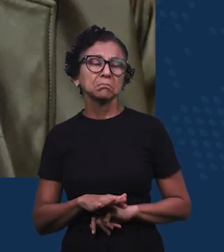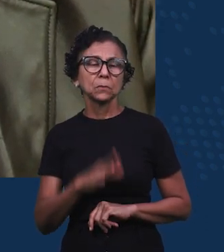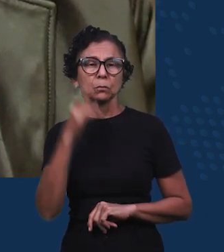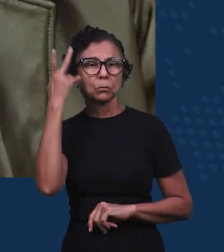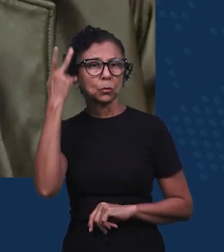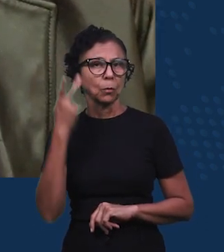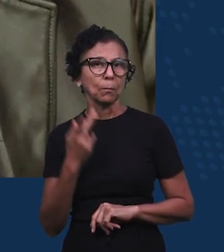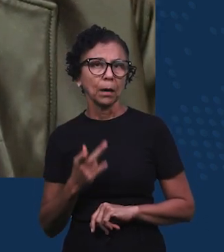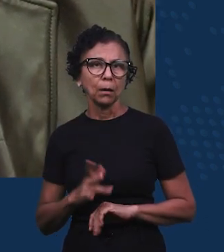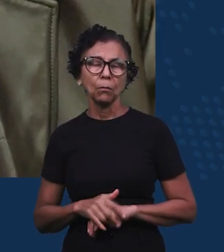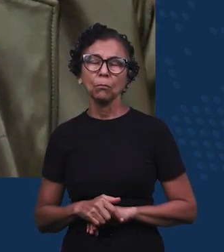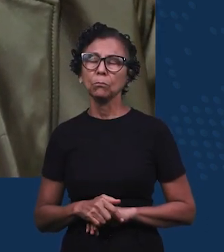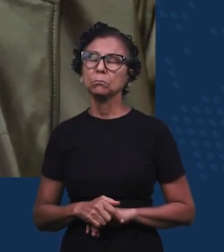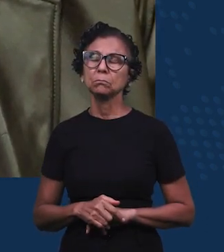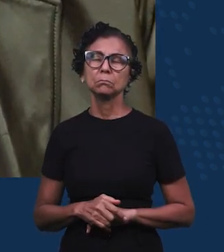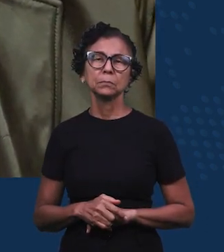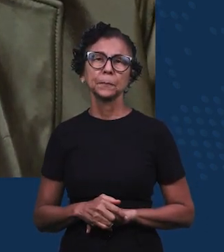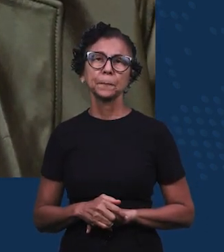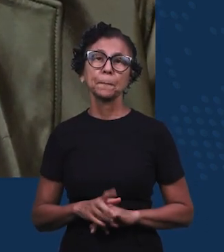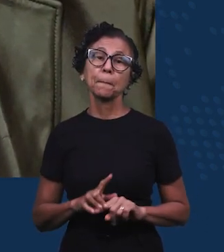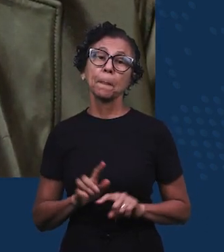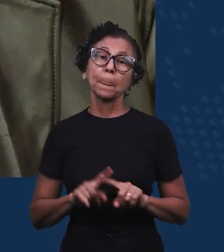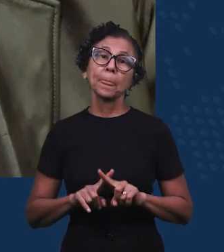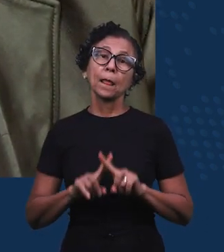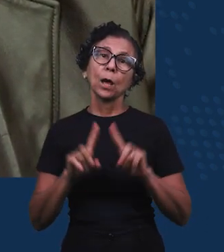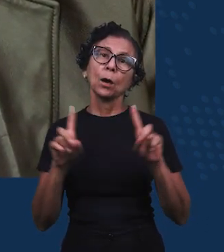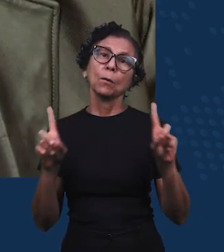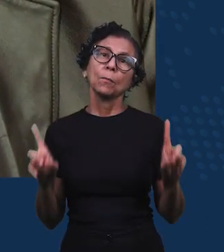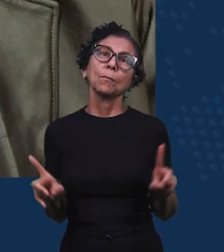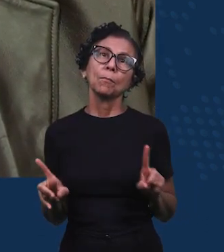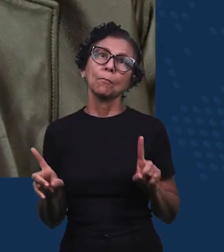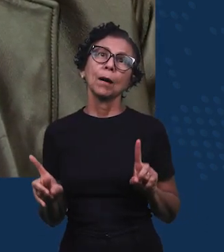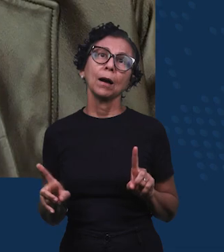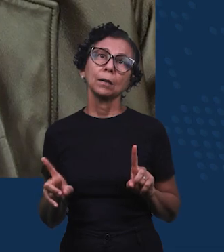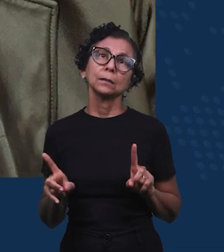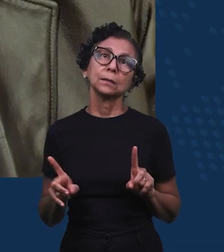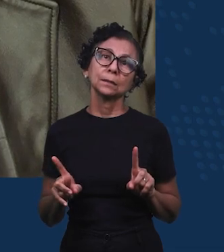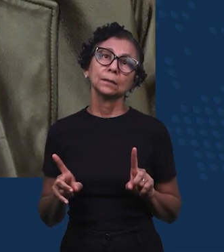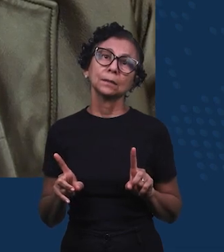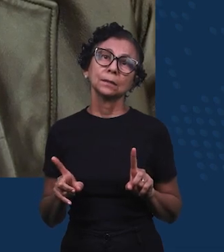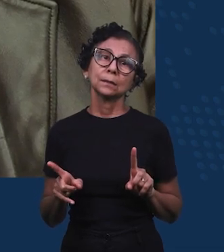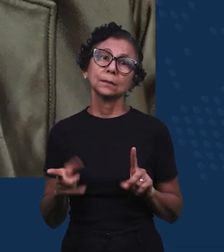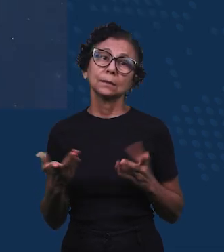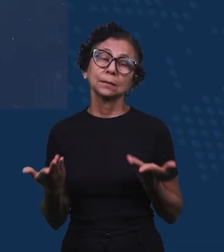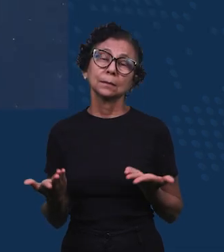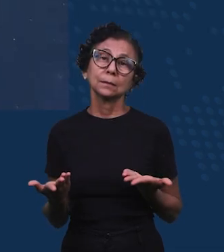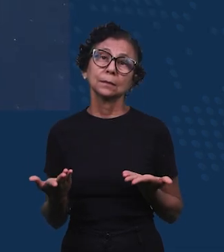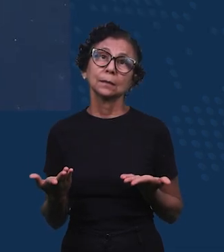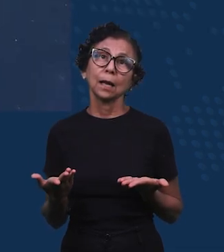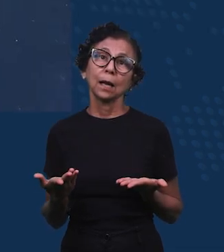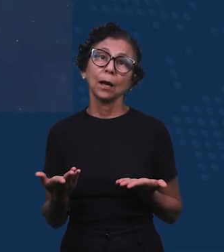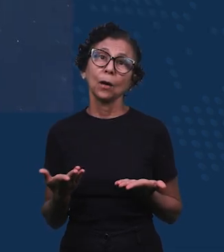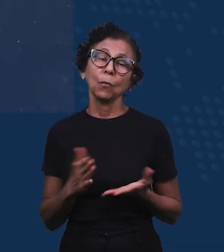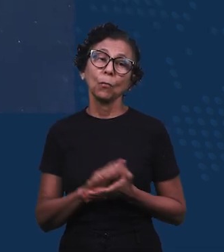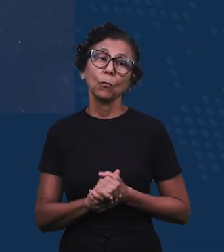flagelizadas pela fome, mas contudo elas estão entrando numa situação de